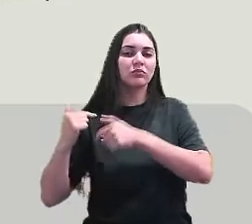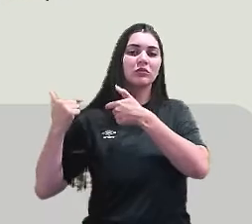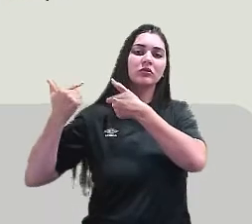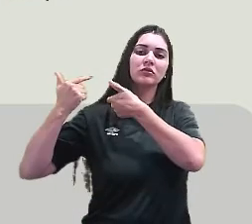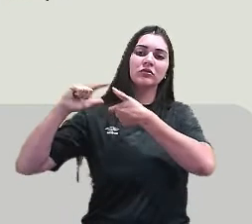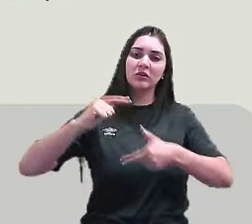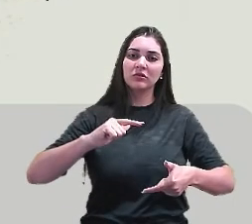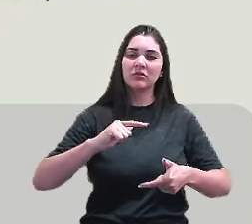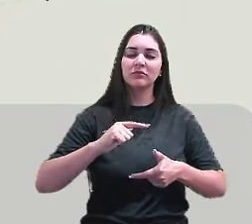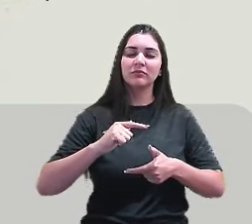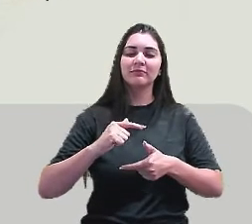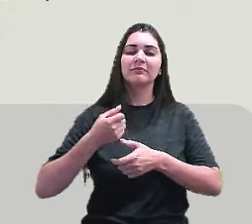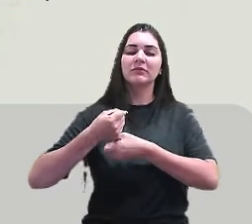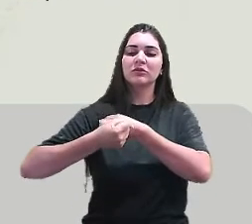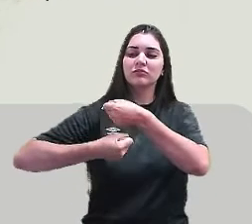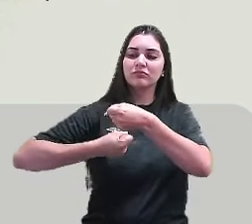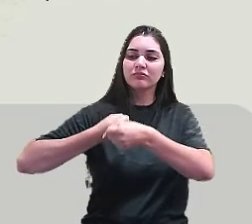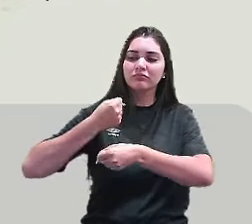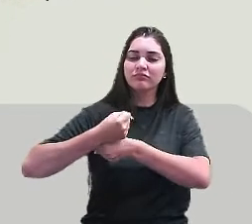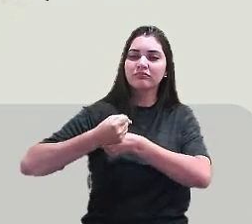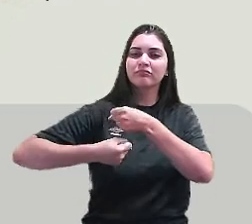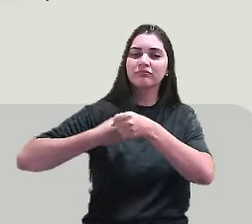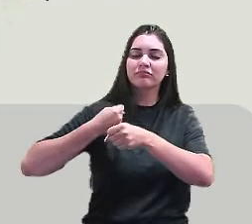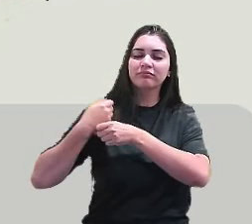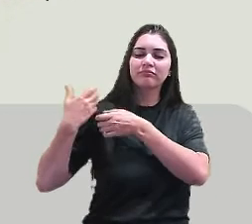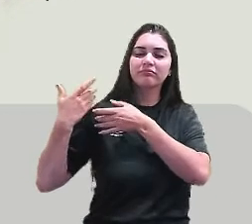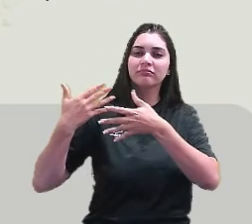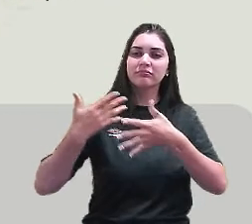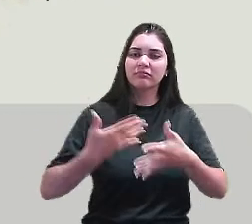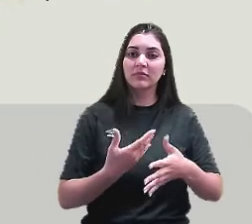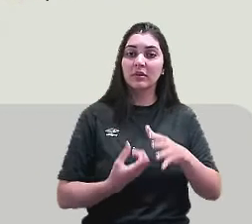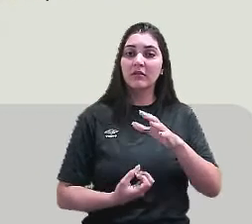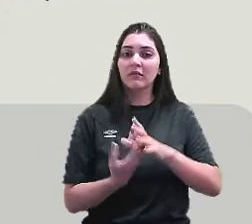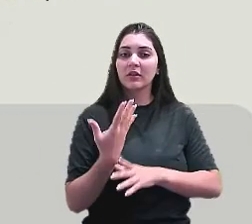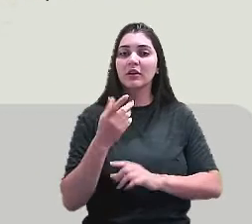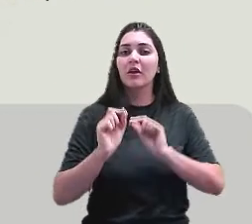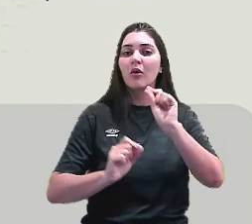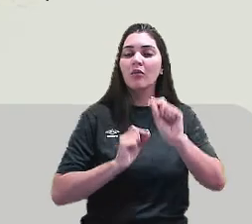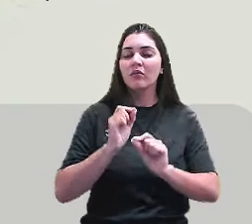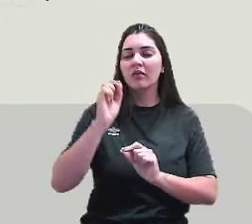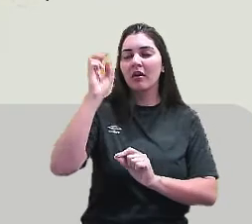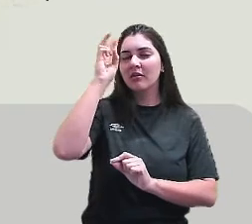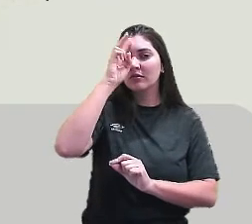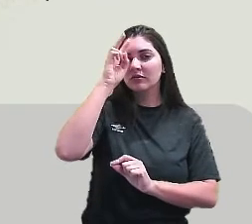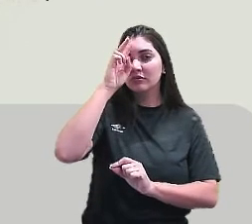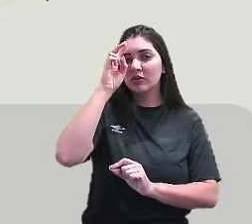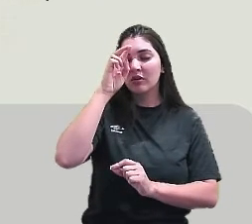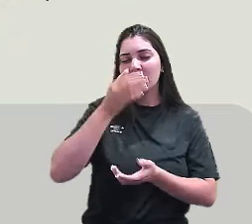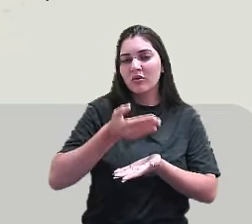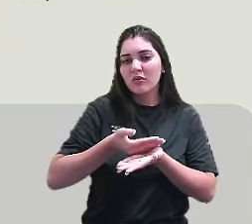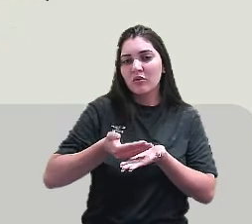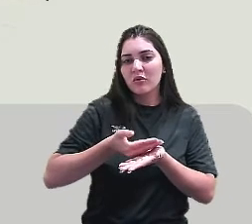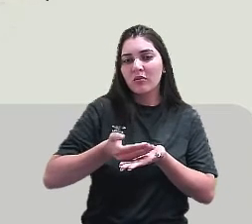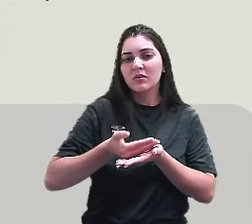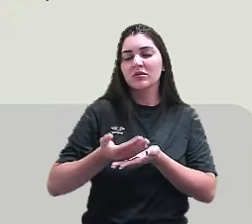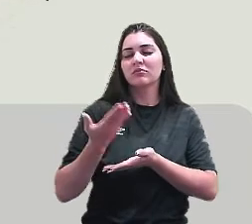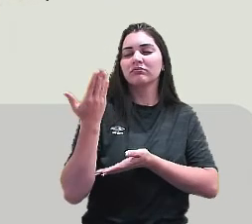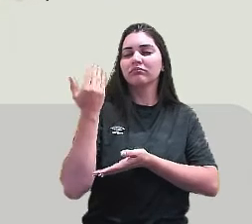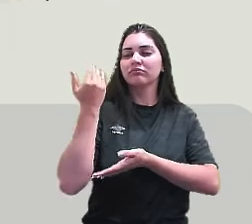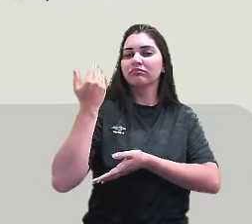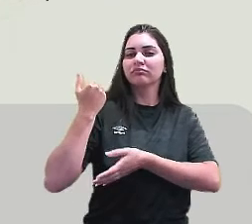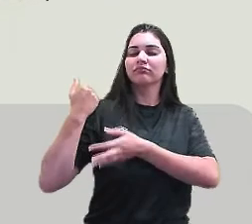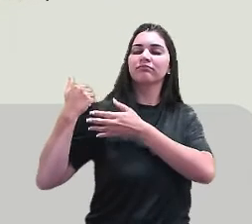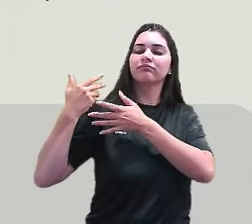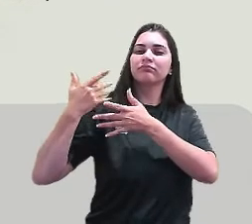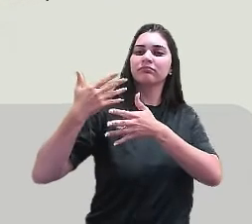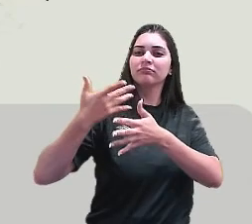de gerações para gerações. É assim que surgem os mitos e lendas. Eles começaram lá na nossa antiguidade e foram